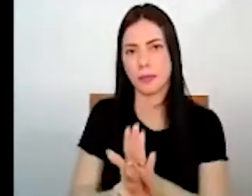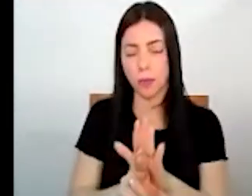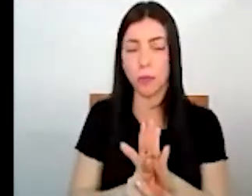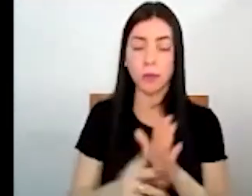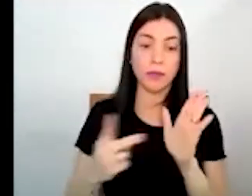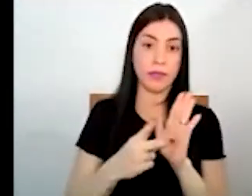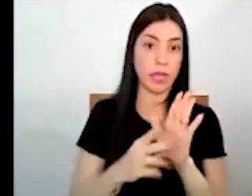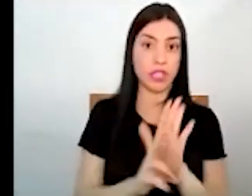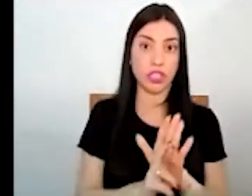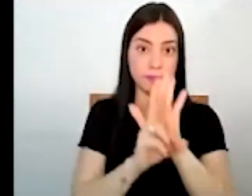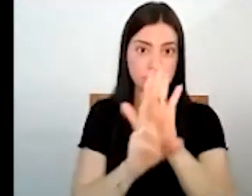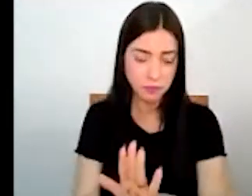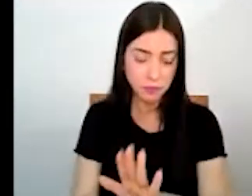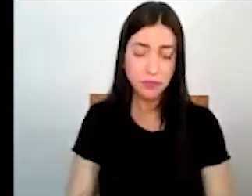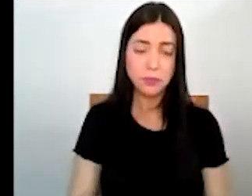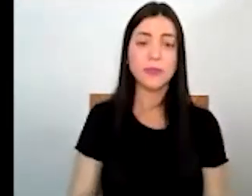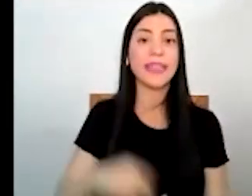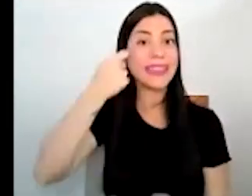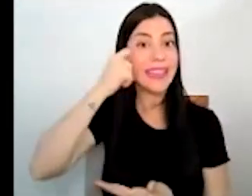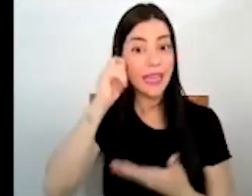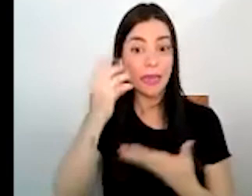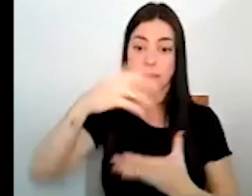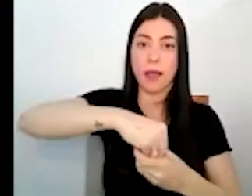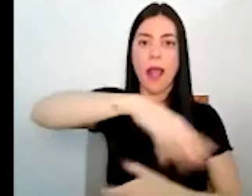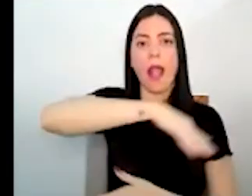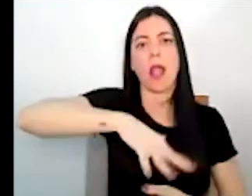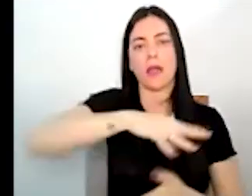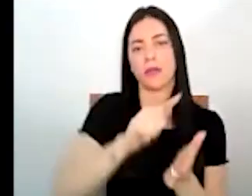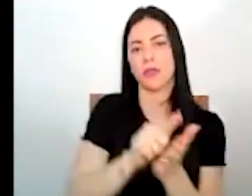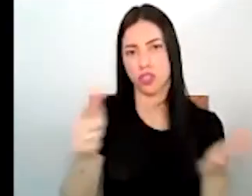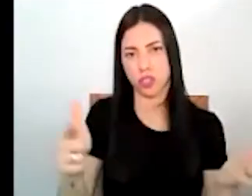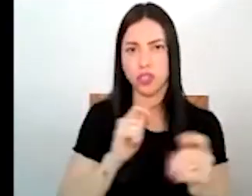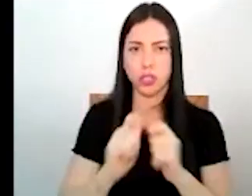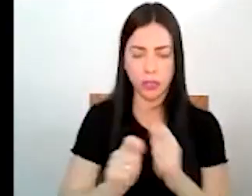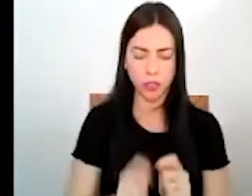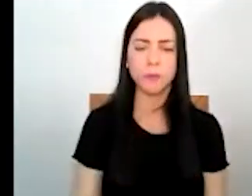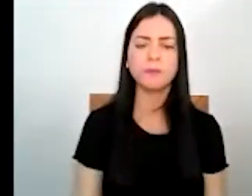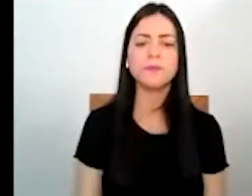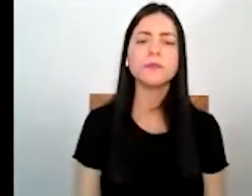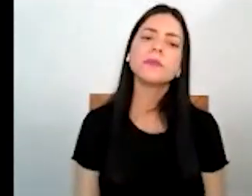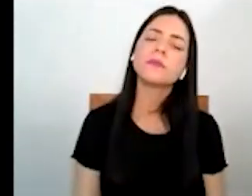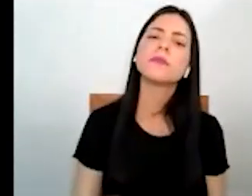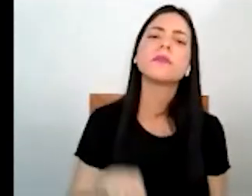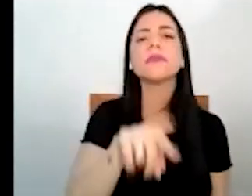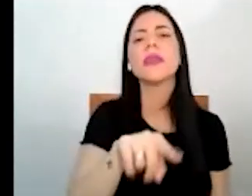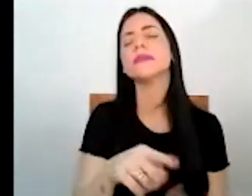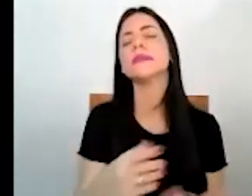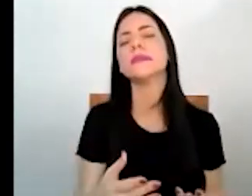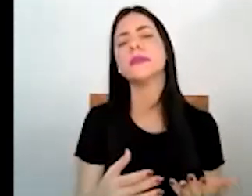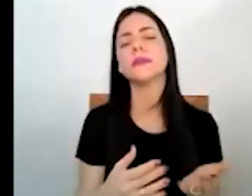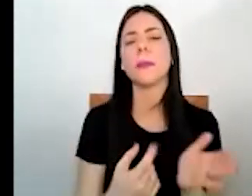representatividade negra dentro do jornalismo. E aí, o que esse programa vai fazer é que ele